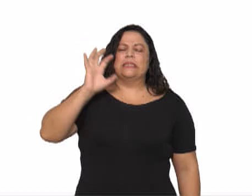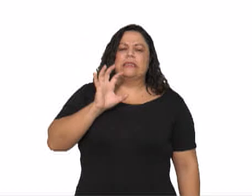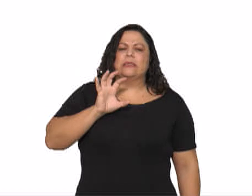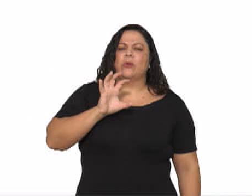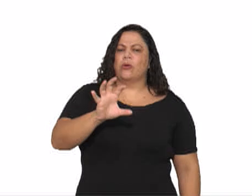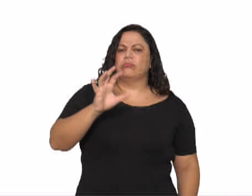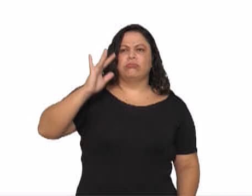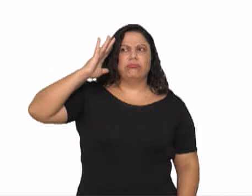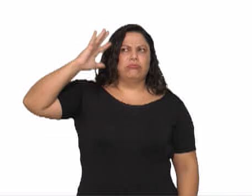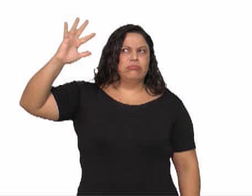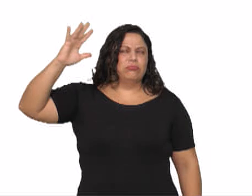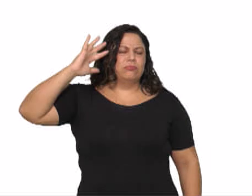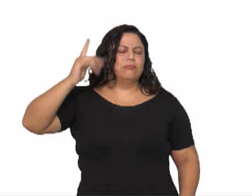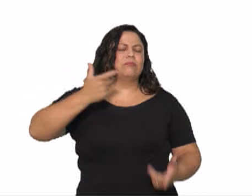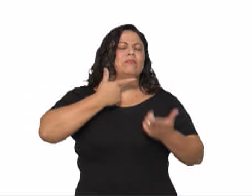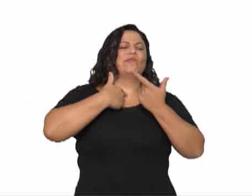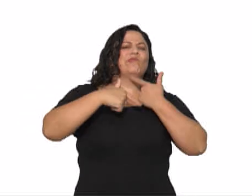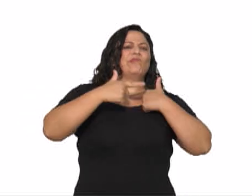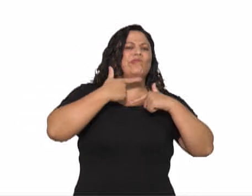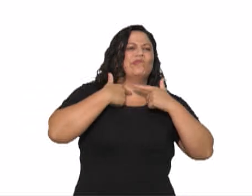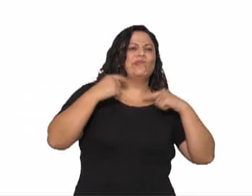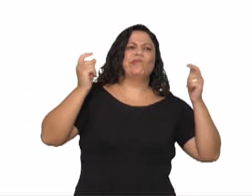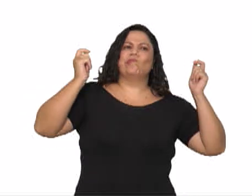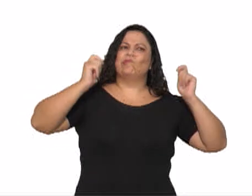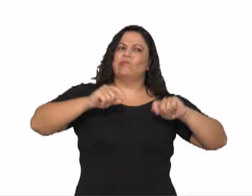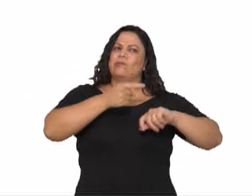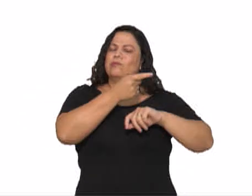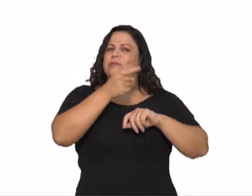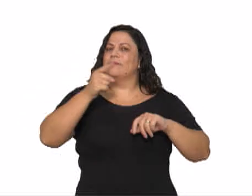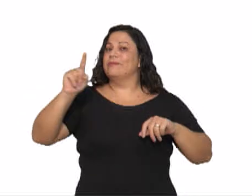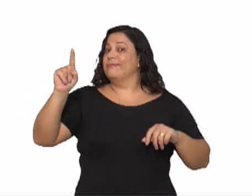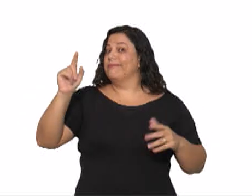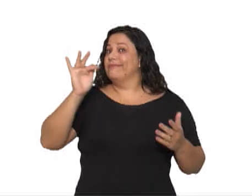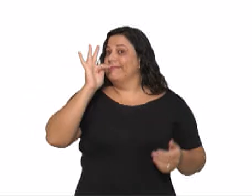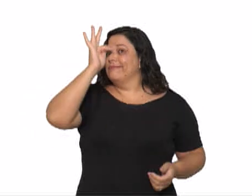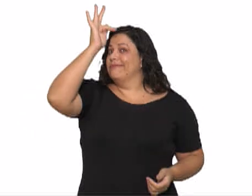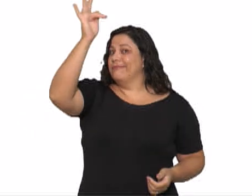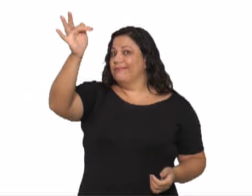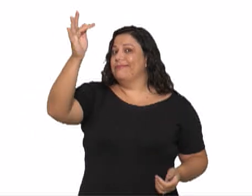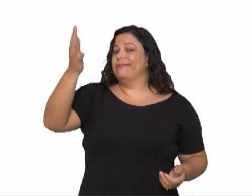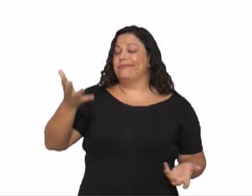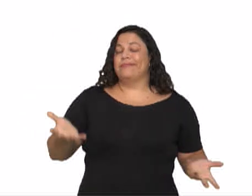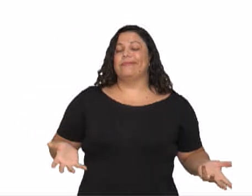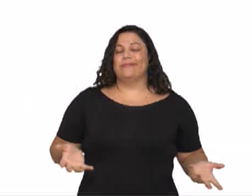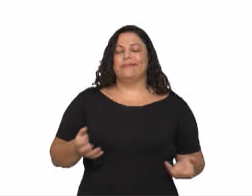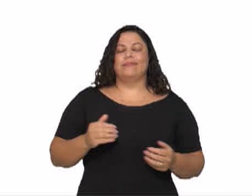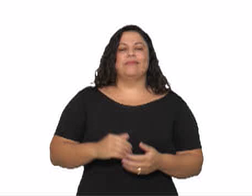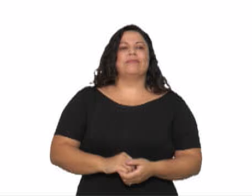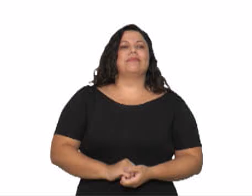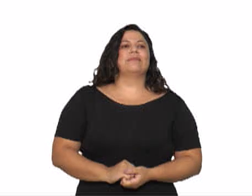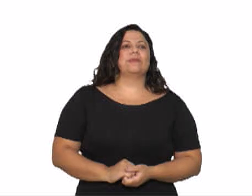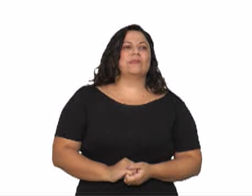desejos, ações, prováveis ou não, e ações futuras também. ¿De acuerdo?